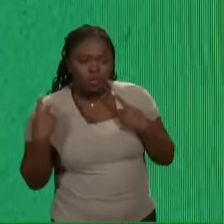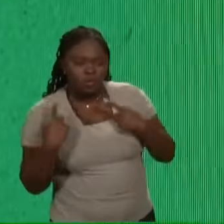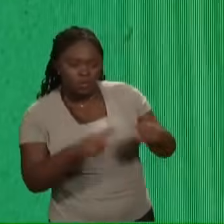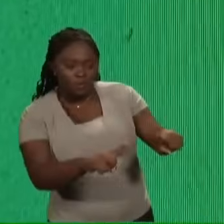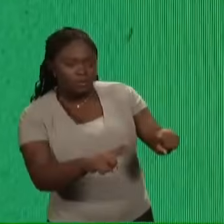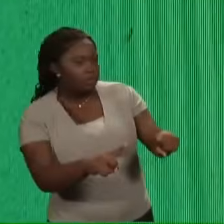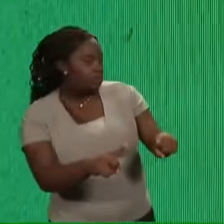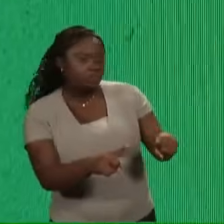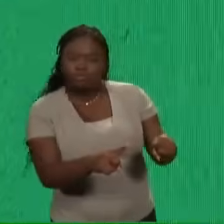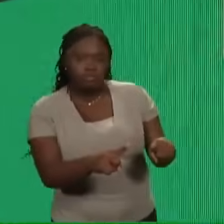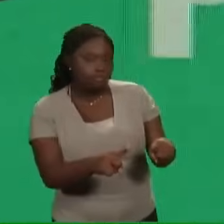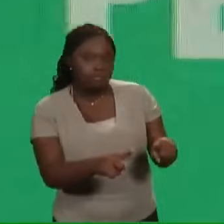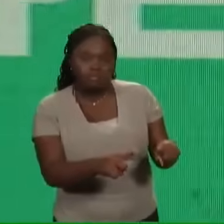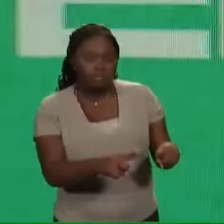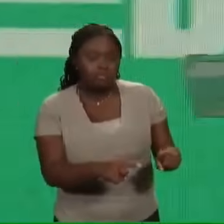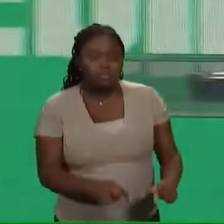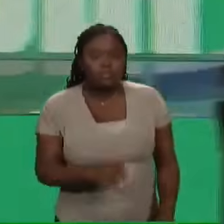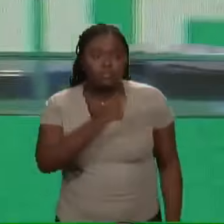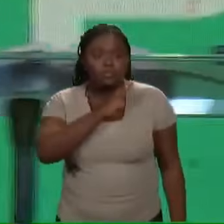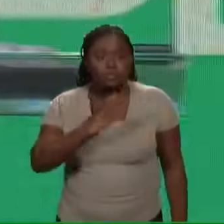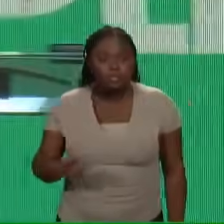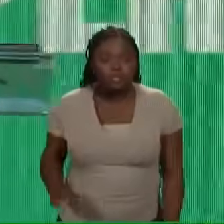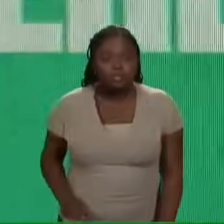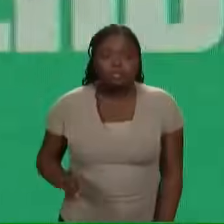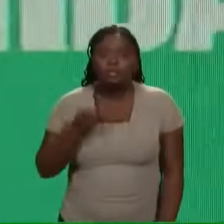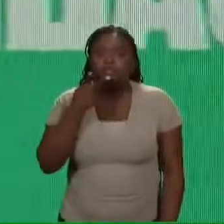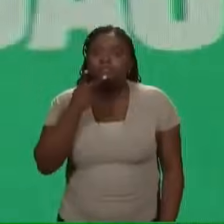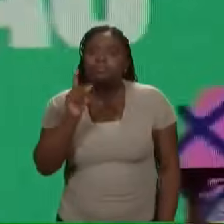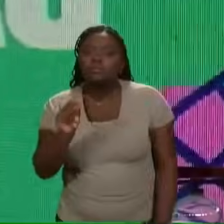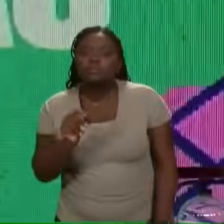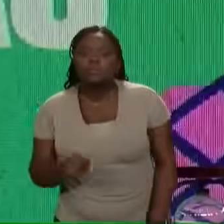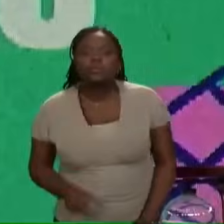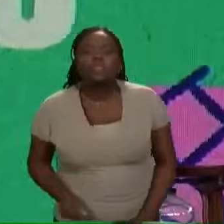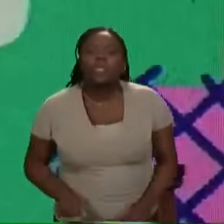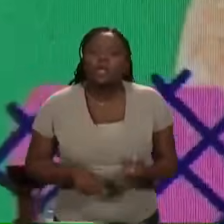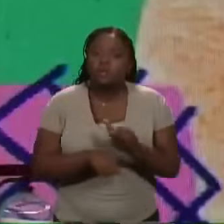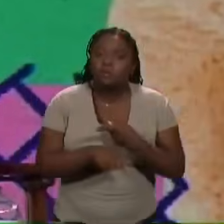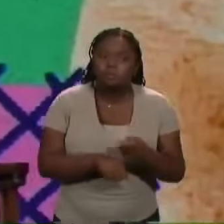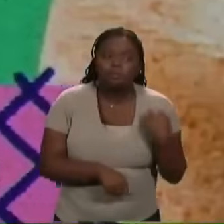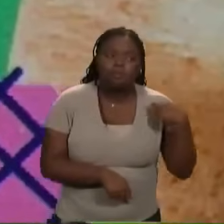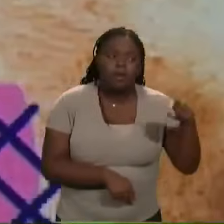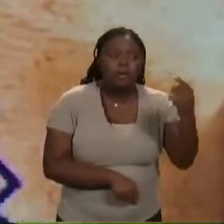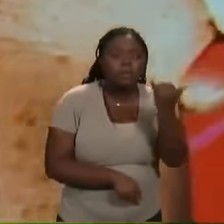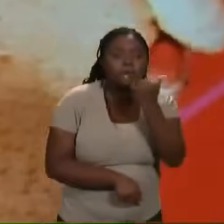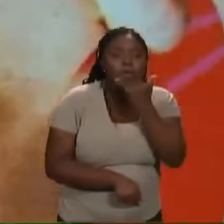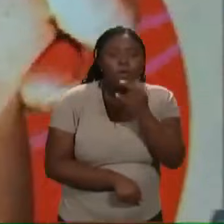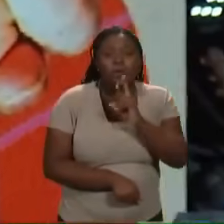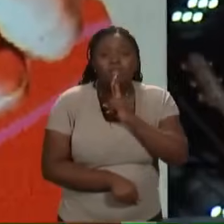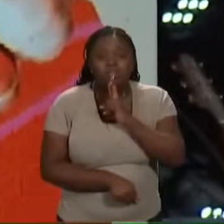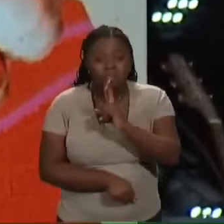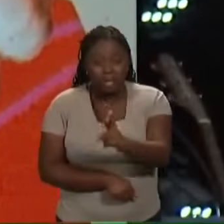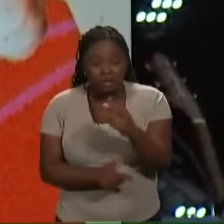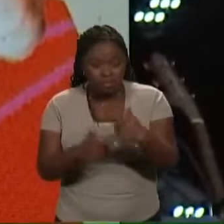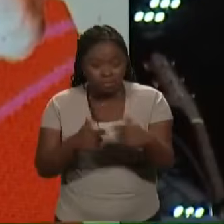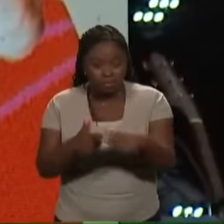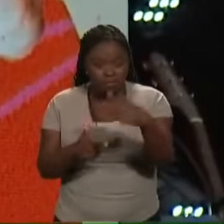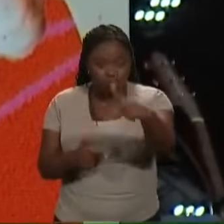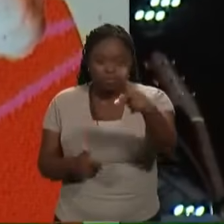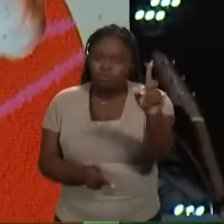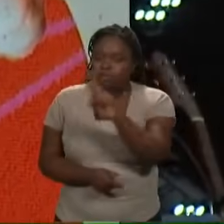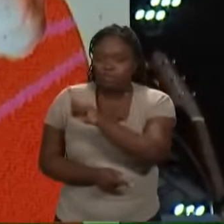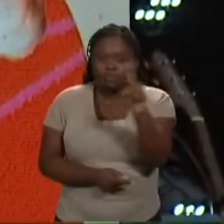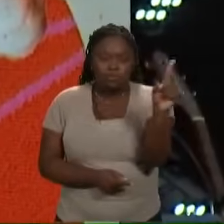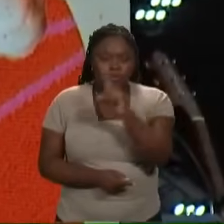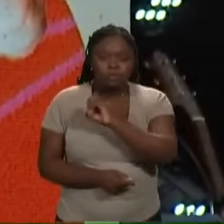ela. O que Cristo está dizendo é o seguinte: procura, faz o que eu estou falando, o resultado já não é problema seu.